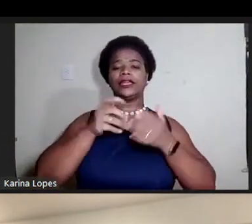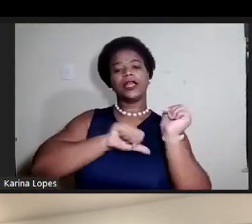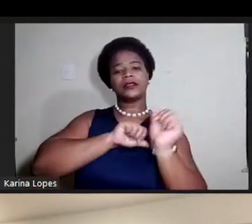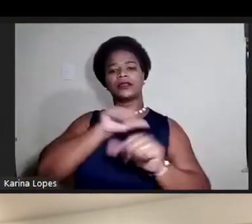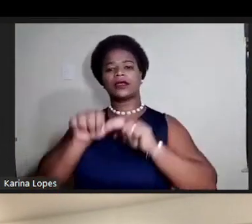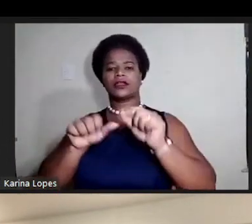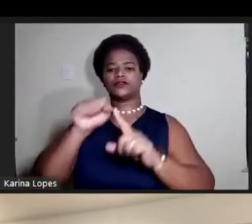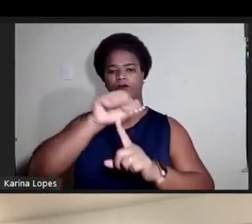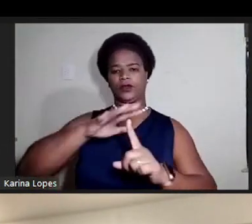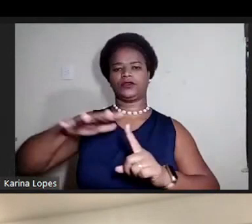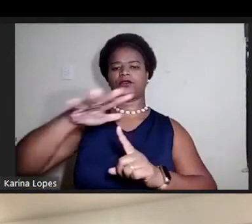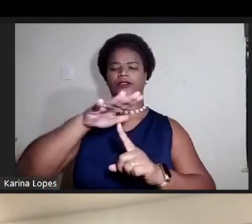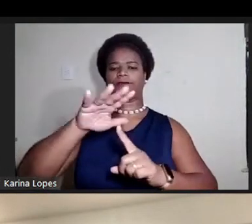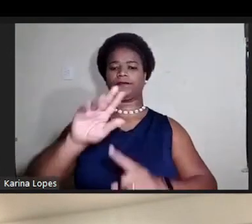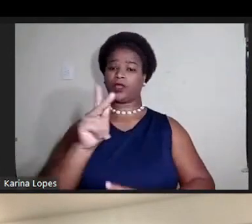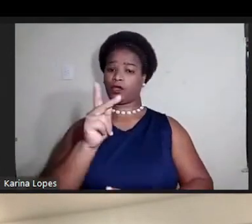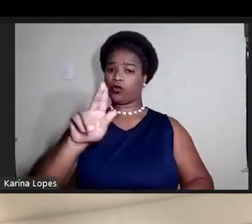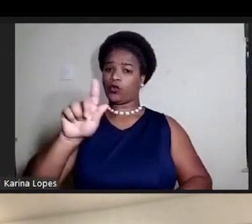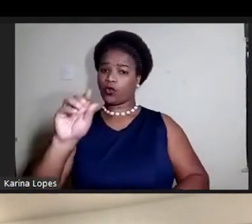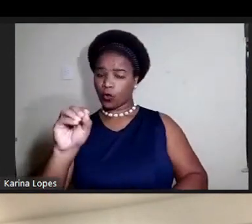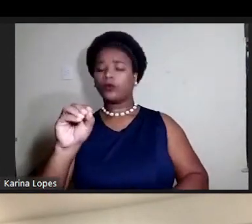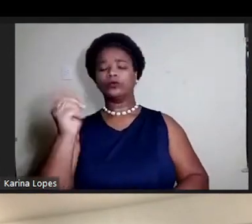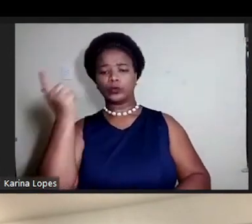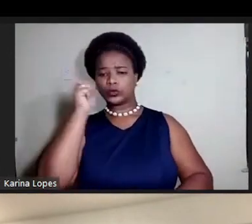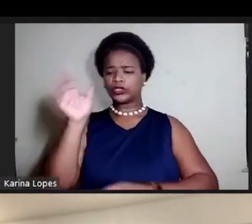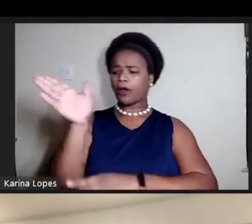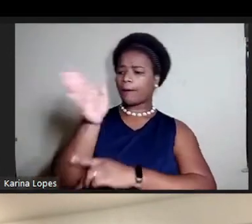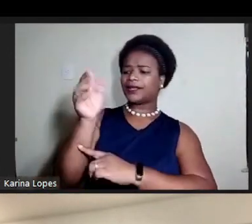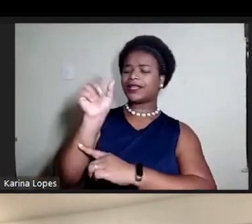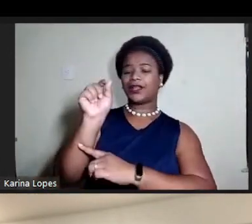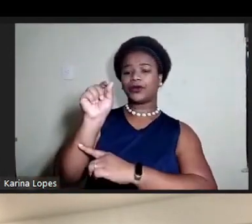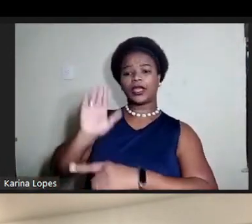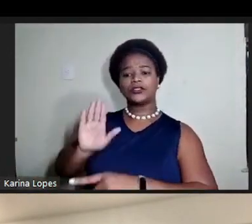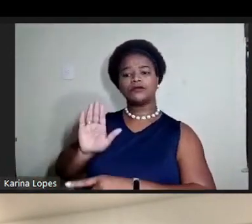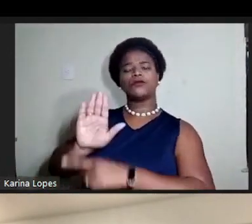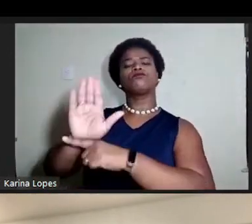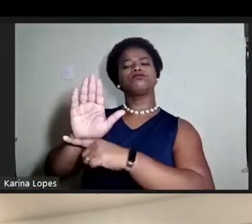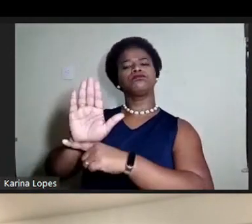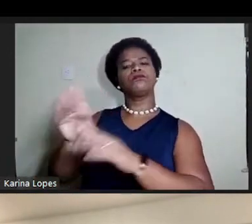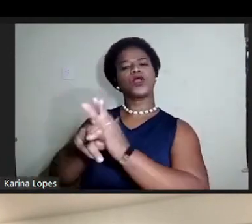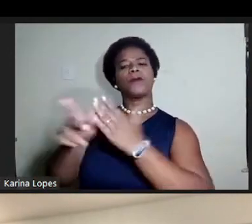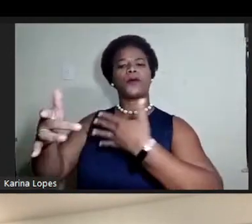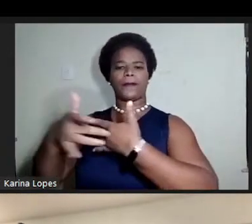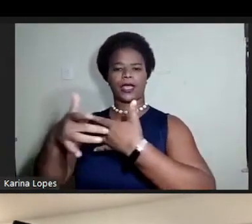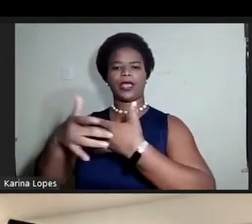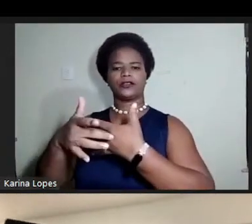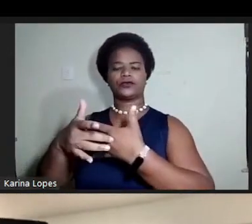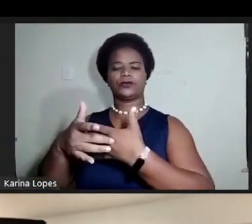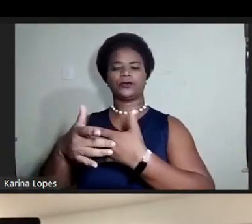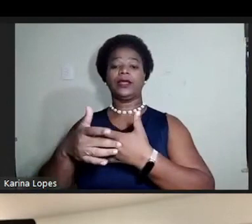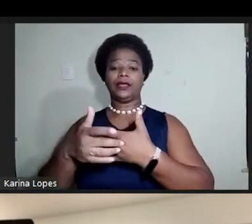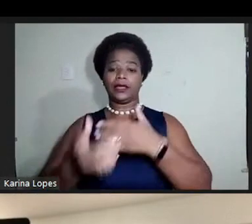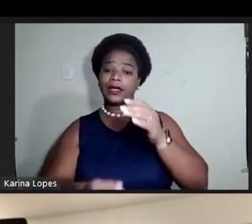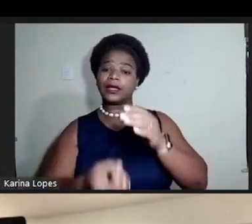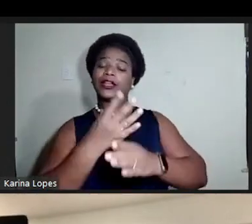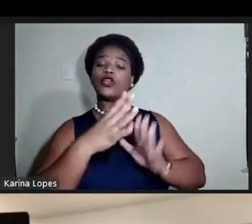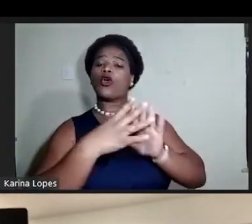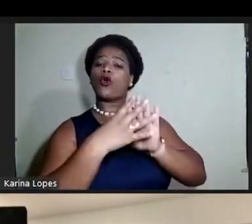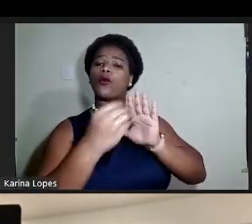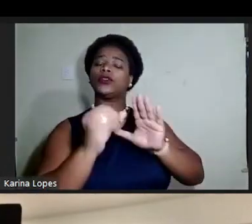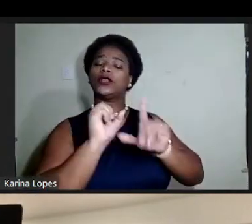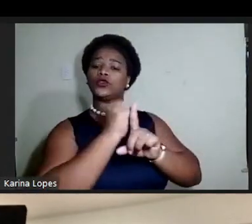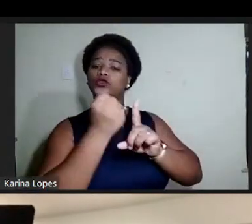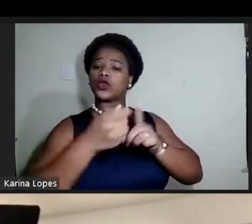Hugo Borges ergueu a bandeira do cooperativismo médico e edificou um modelo socioeconômico capaz de